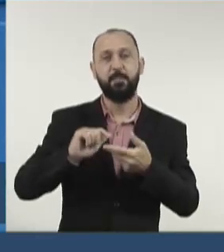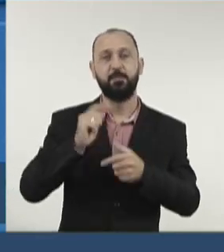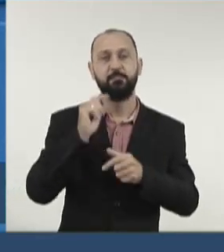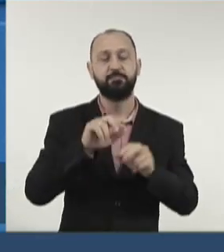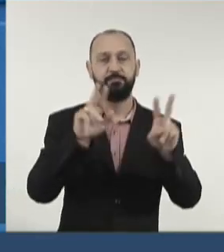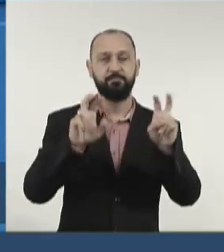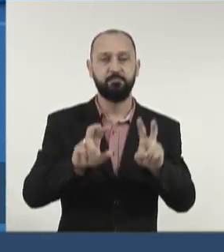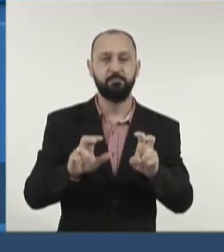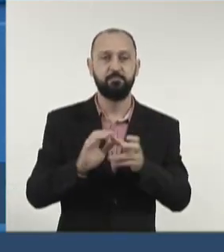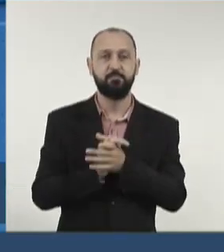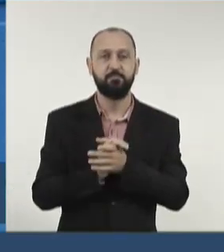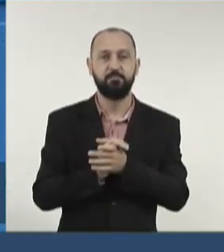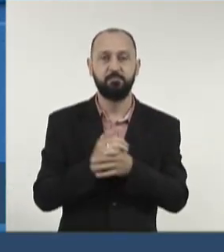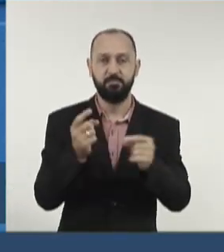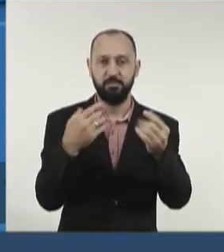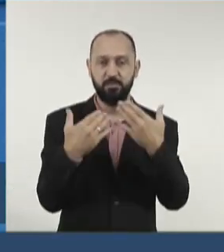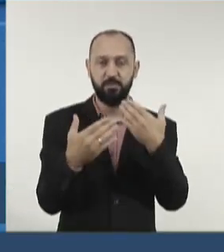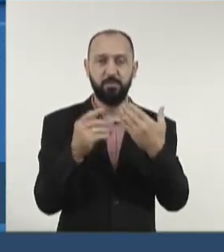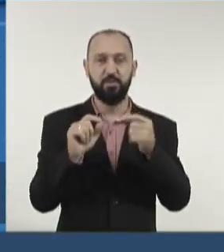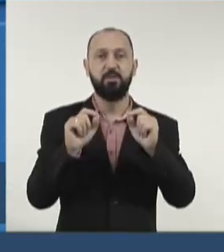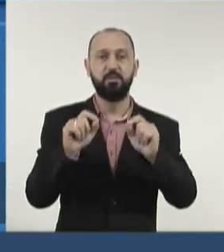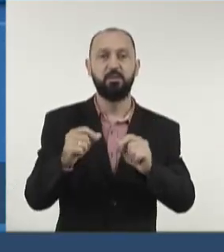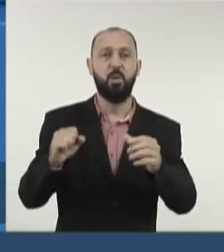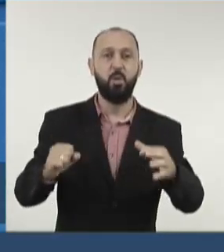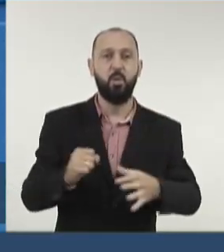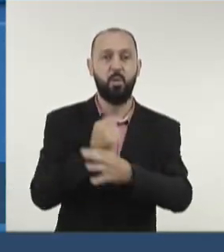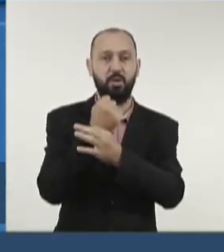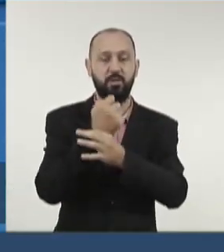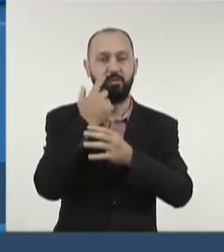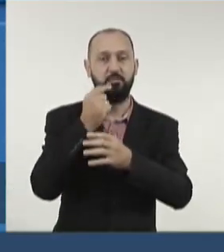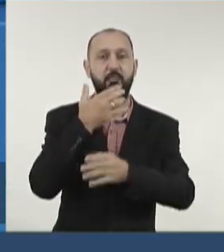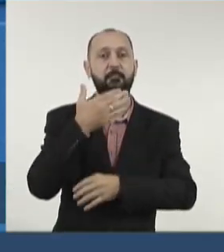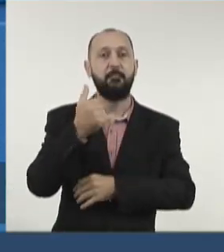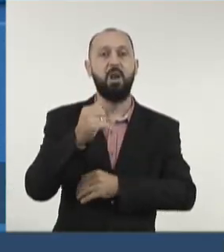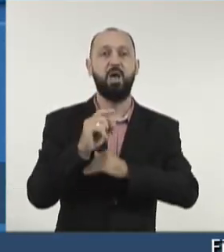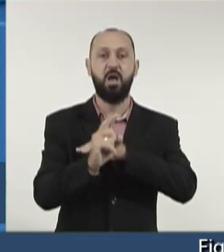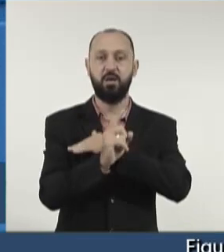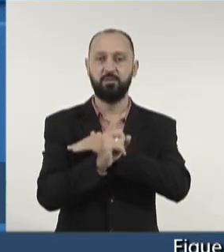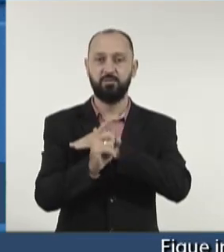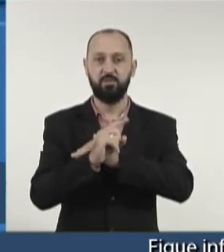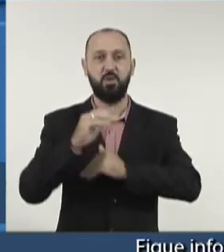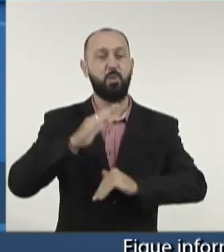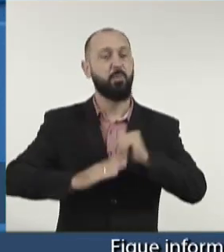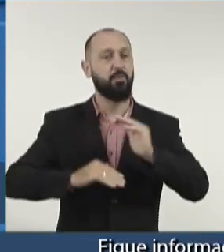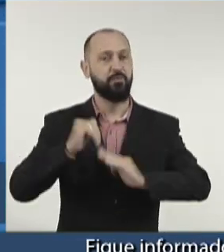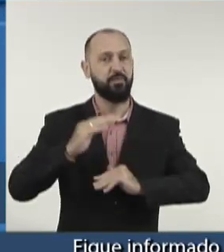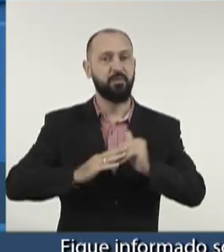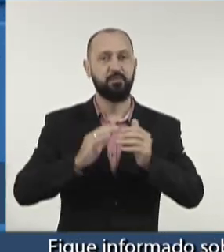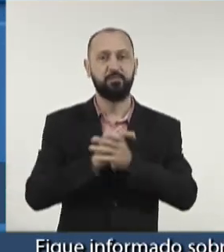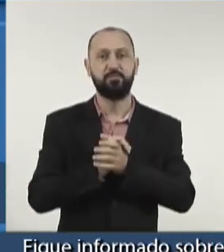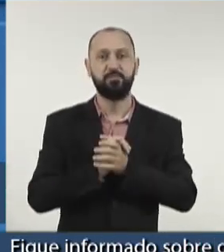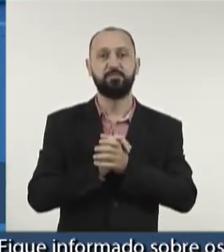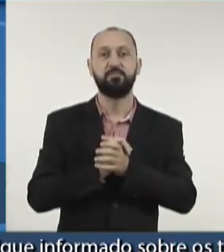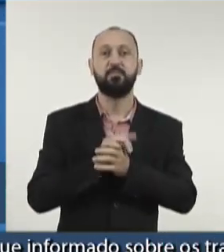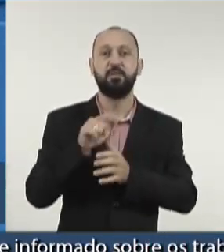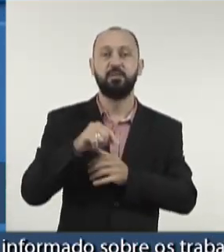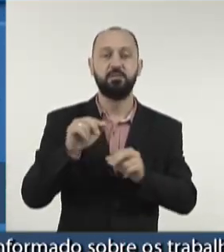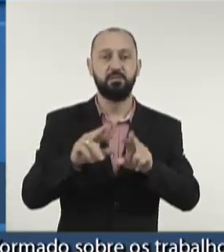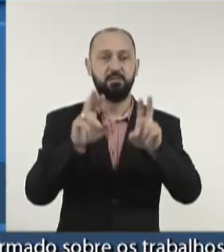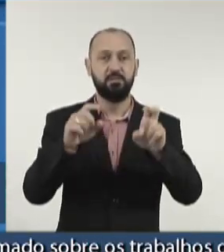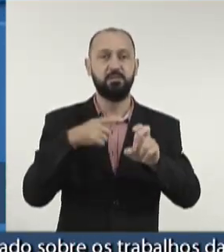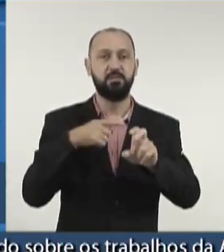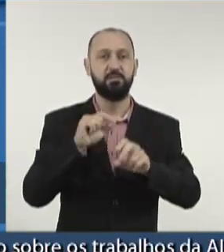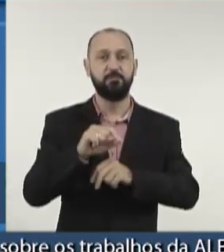pautas e vários assuntos para discutir aqui, para garantir um melhor atendimento ao servidor e à servidora, e essa pauta não